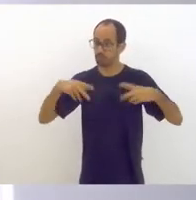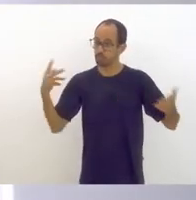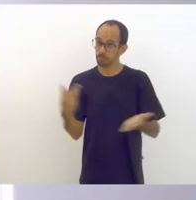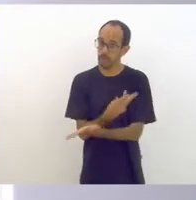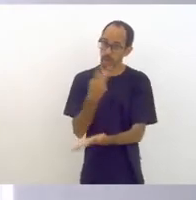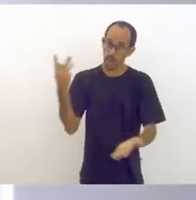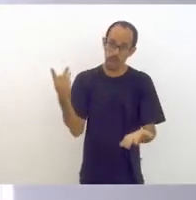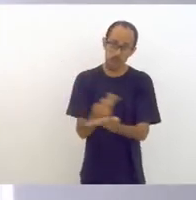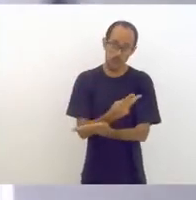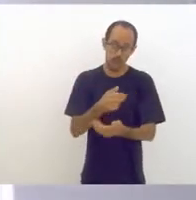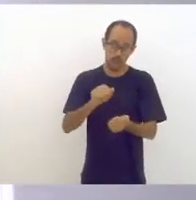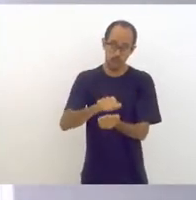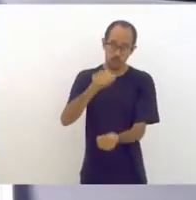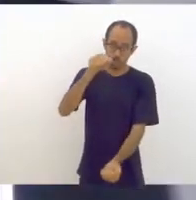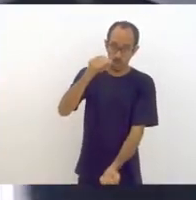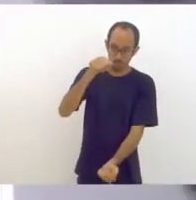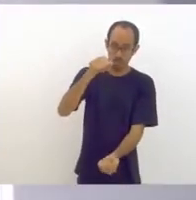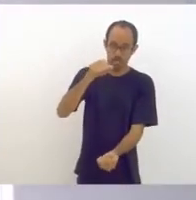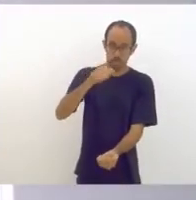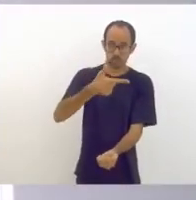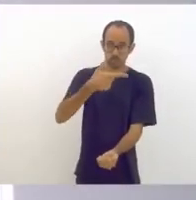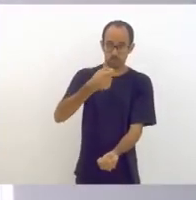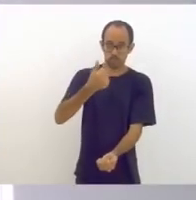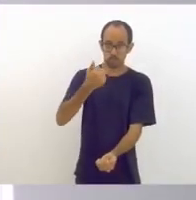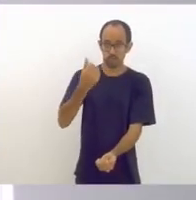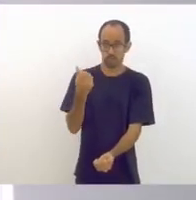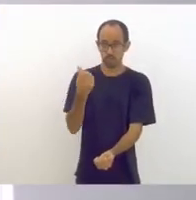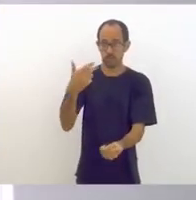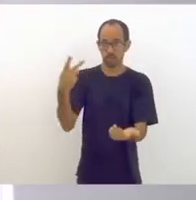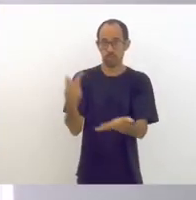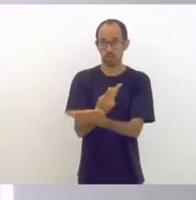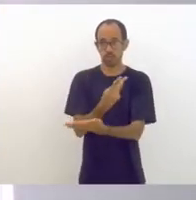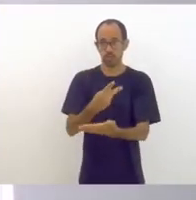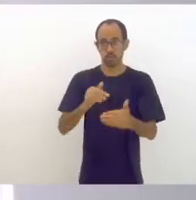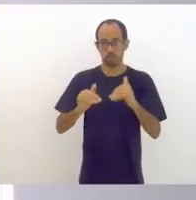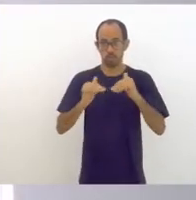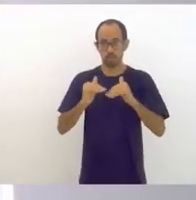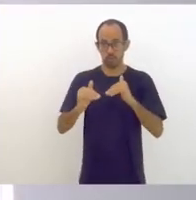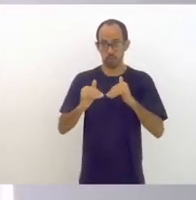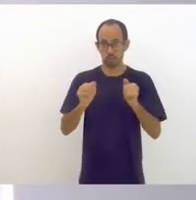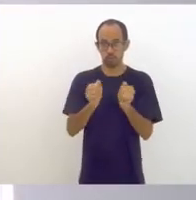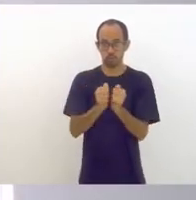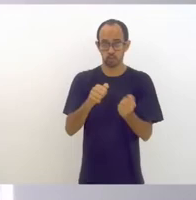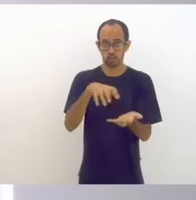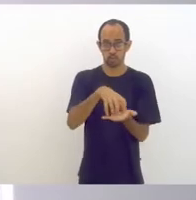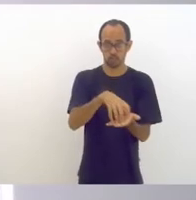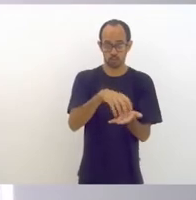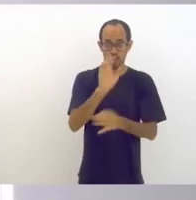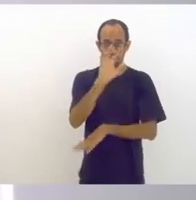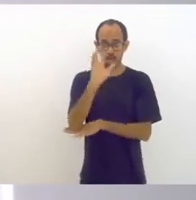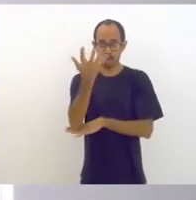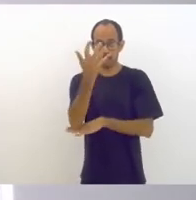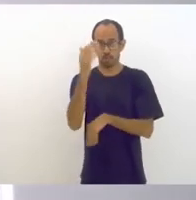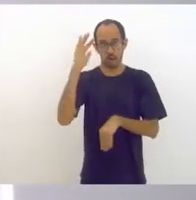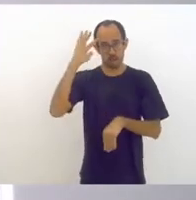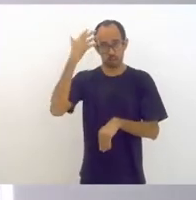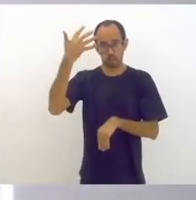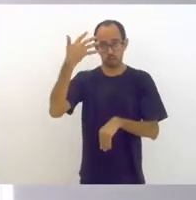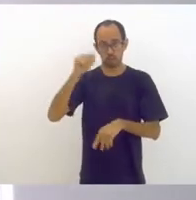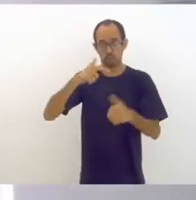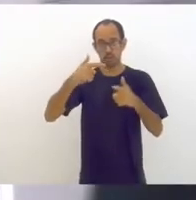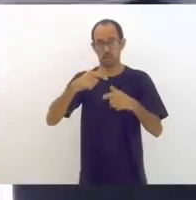desde 2016, tem havido um movimento junto ao órgão ambiental para solucionar e buscar um